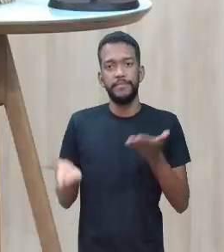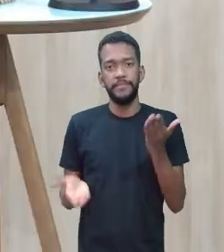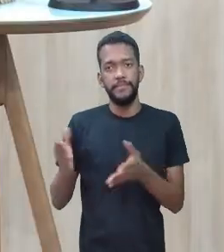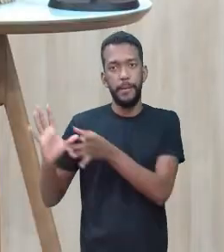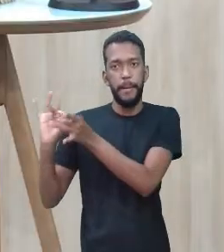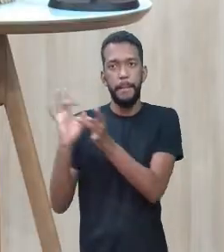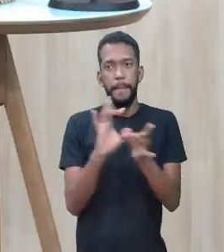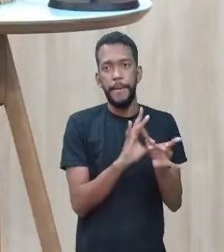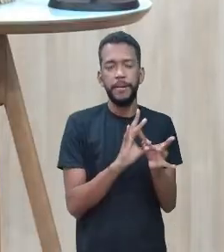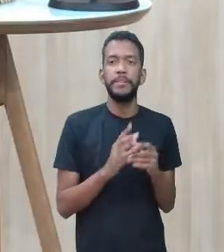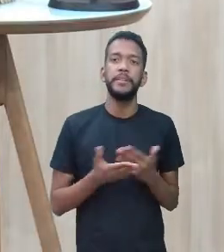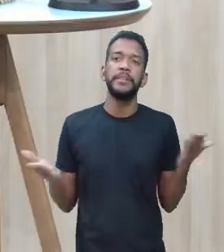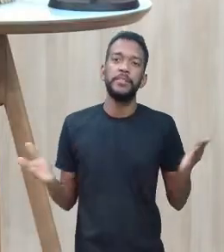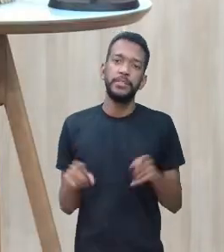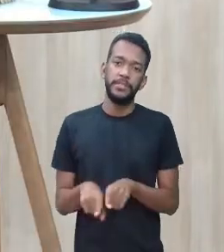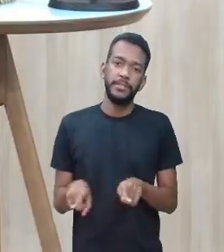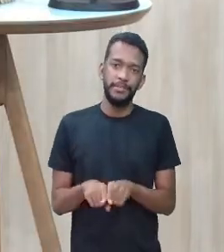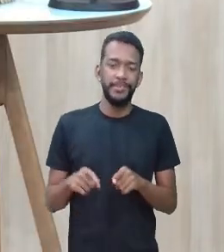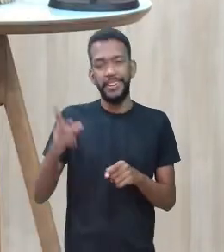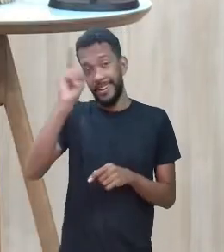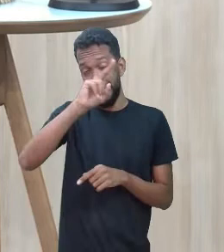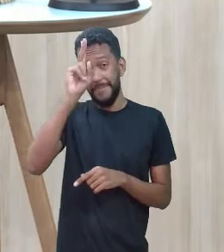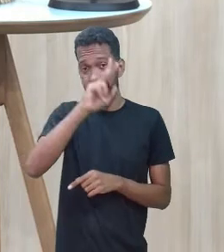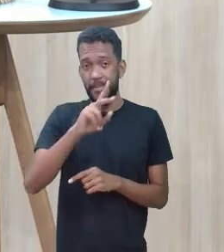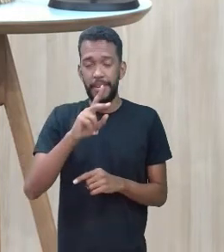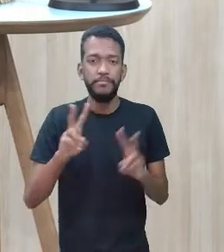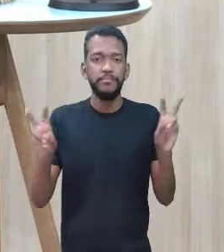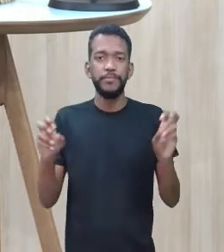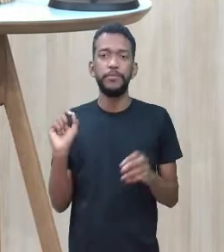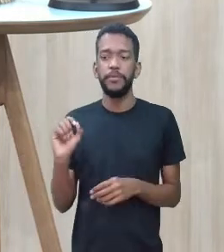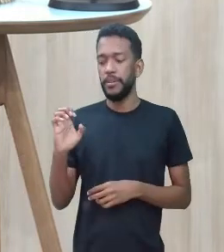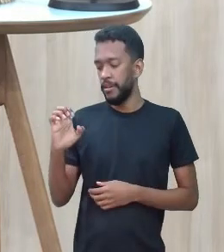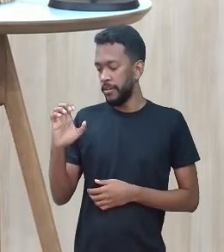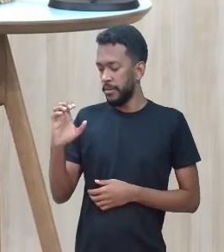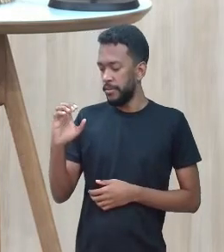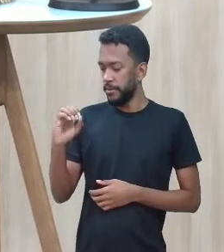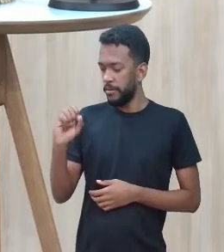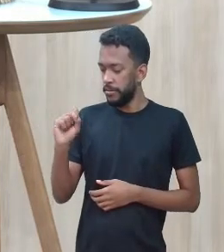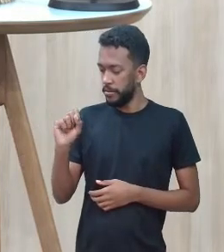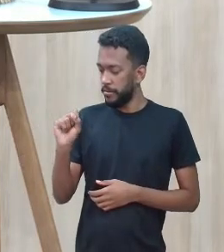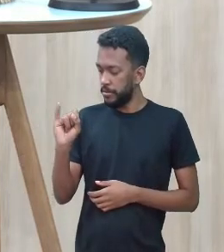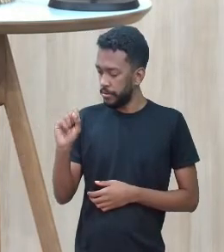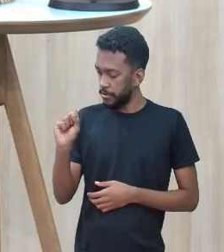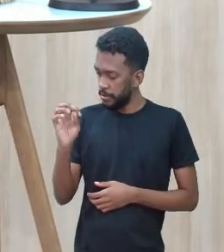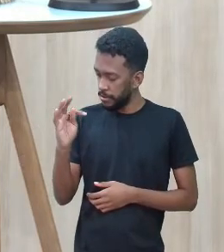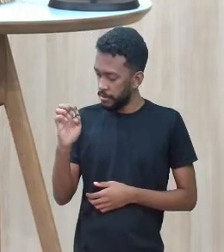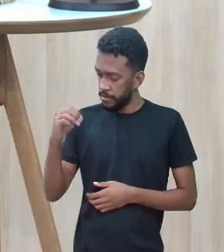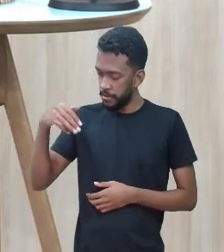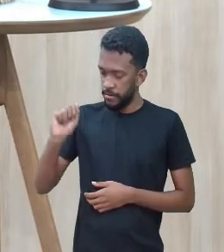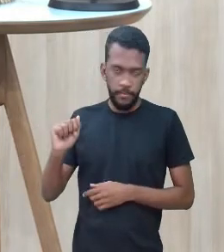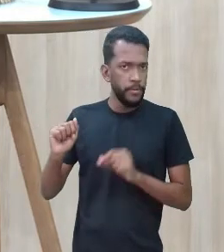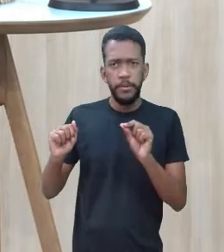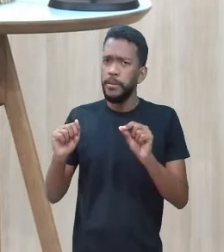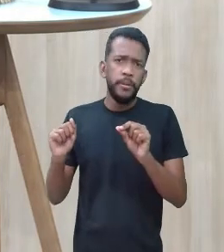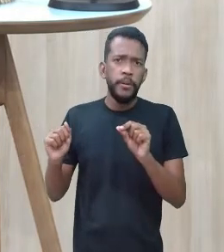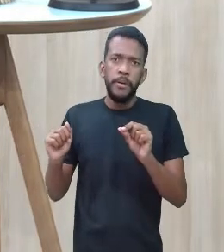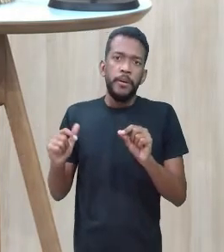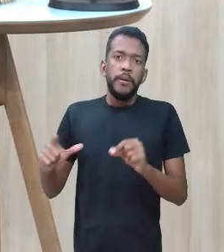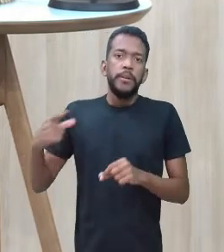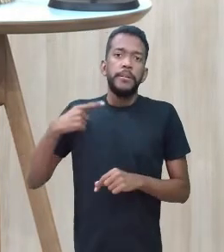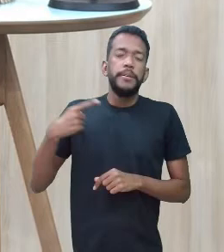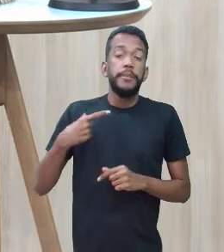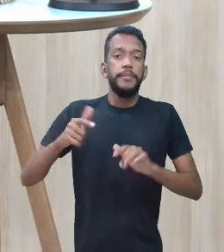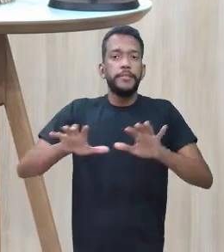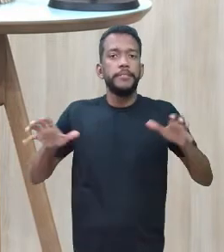lá. Também precisamos relembrar a questão de ecossistema. Então, o que é um ecossistema? O ecossistema é um